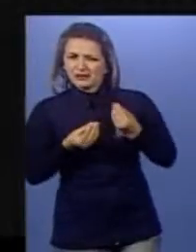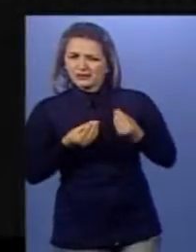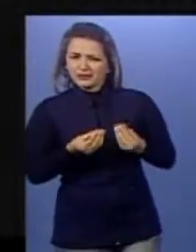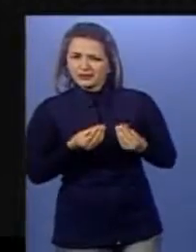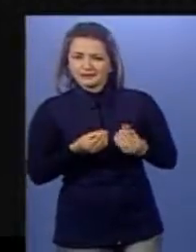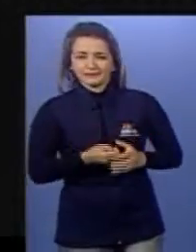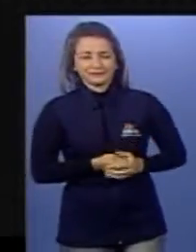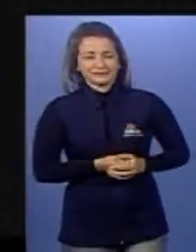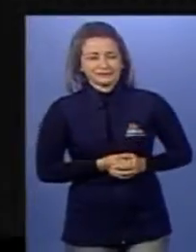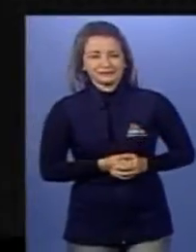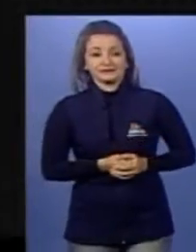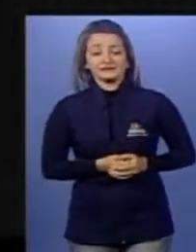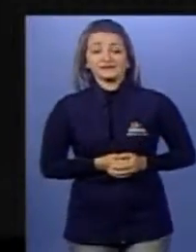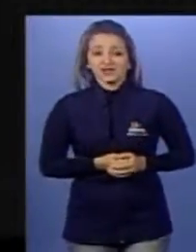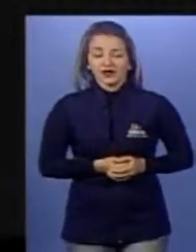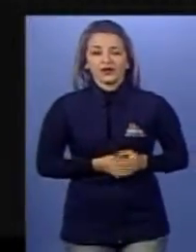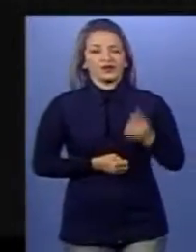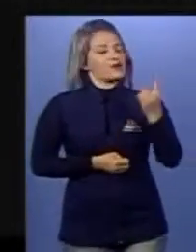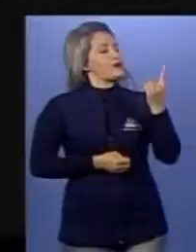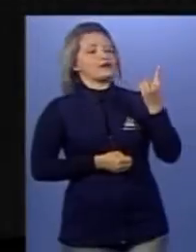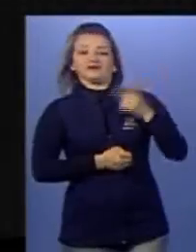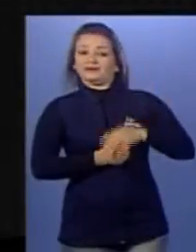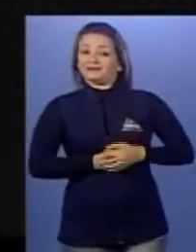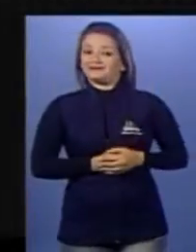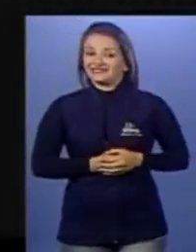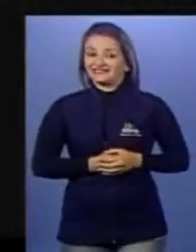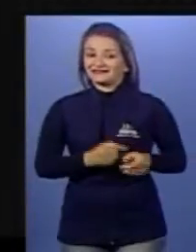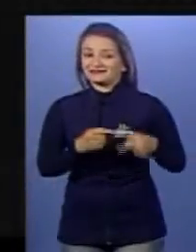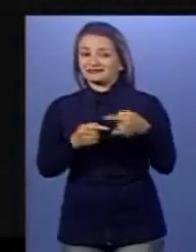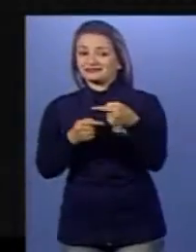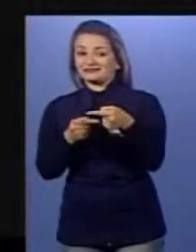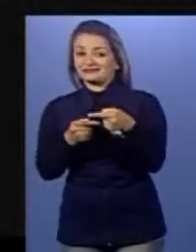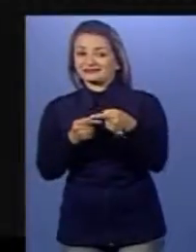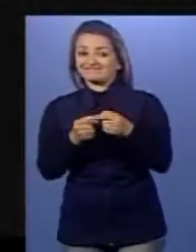agora olha que bonitinho 42 opa